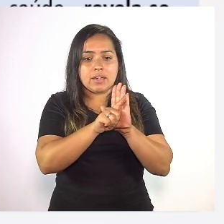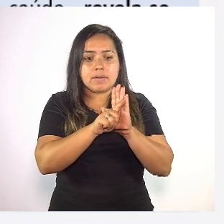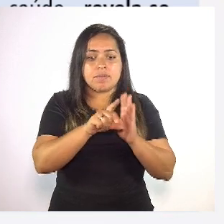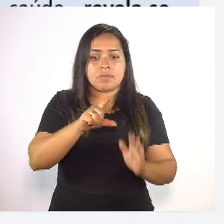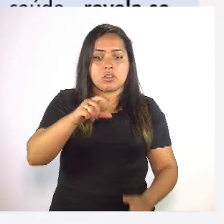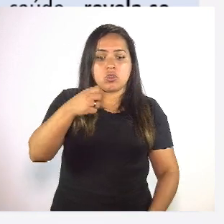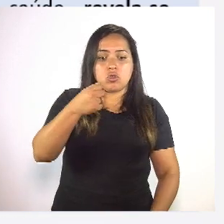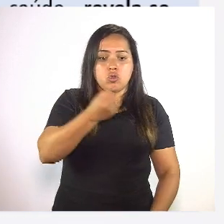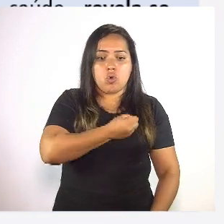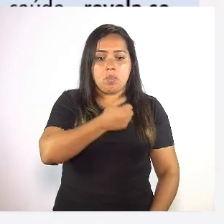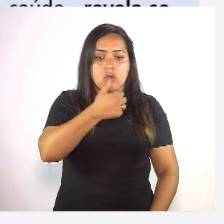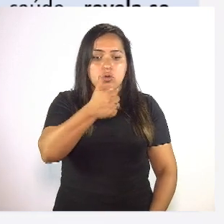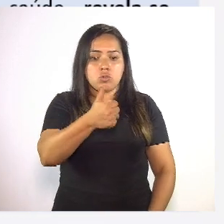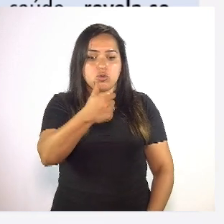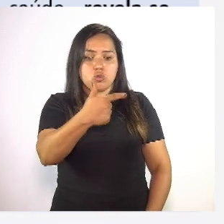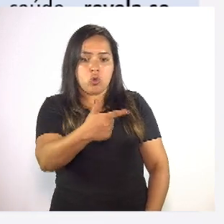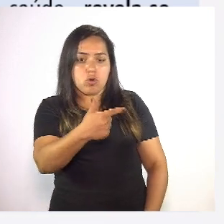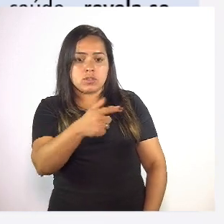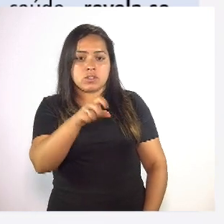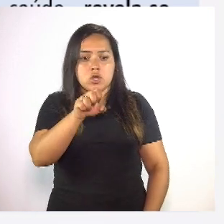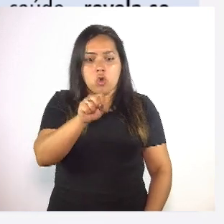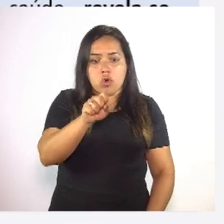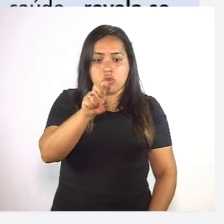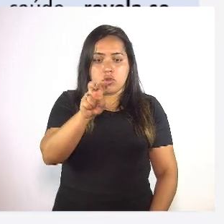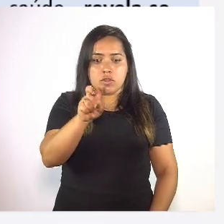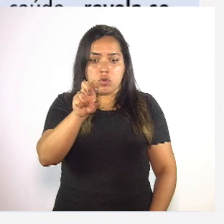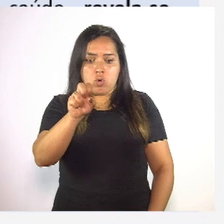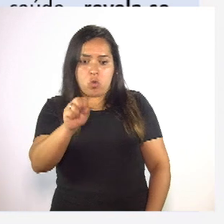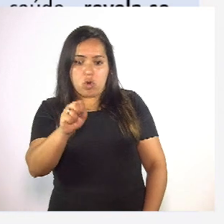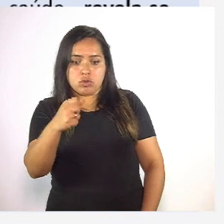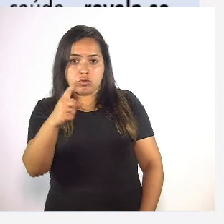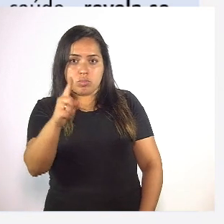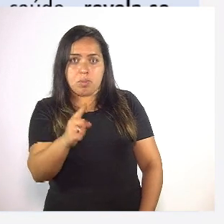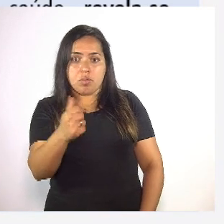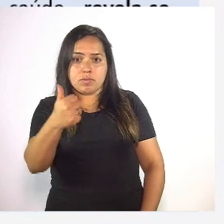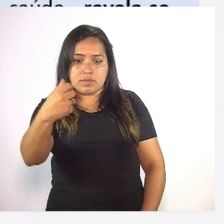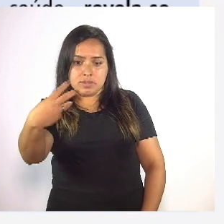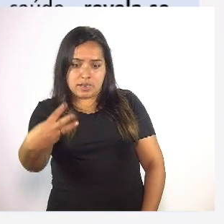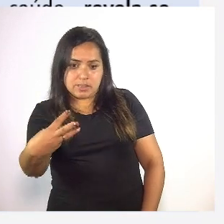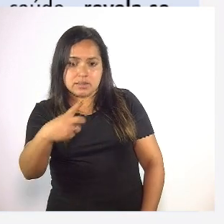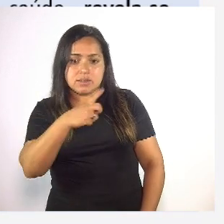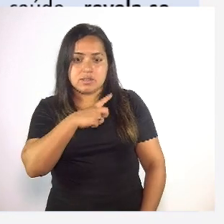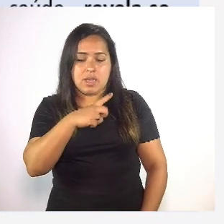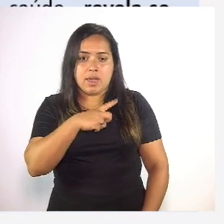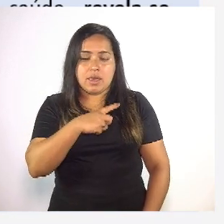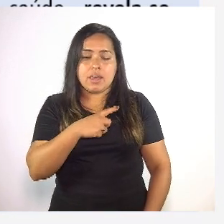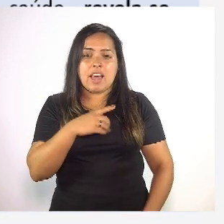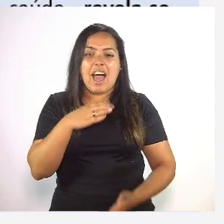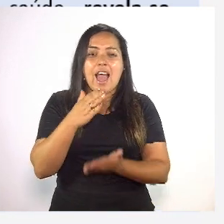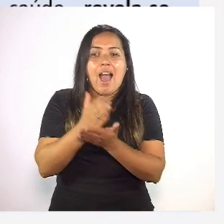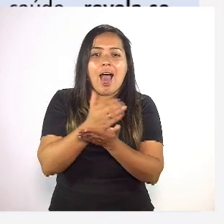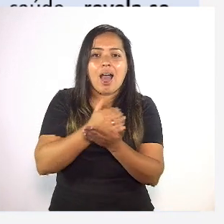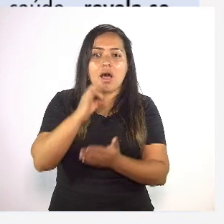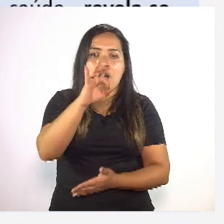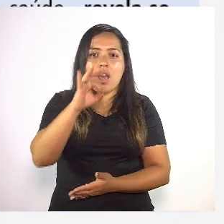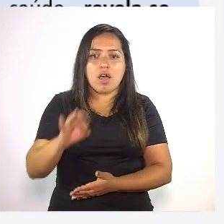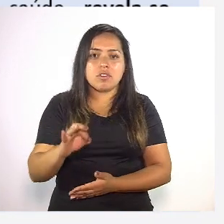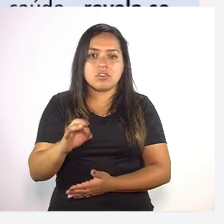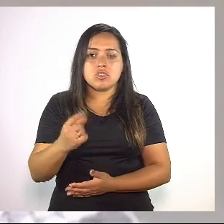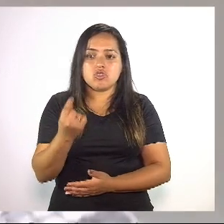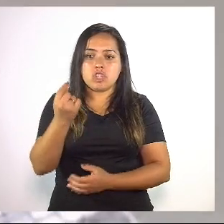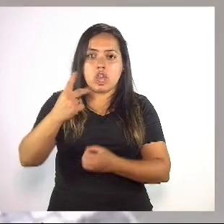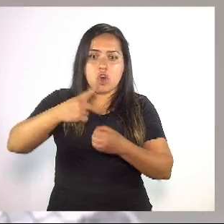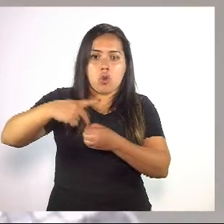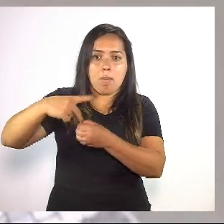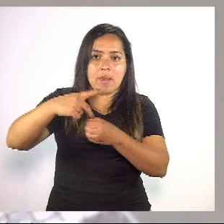petróleo assinados a partir de 3/12/2012, os royalties, a parcela de royalties, deve ser destinada